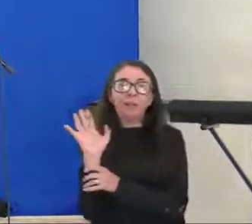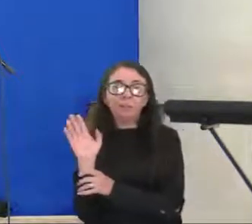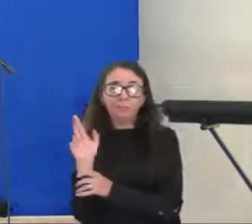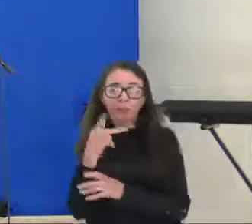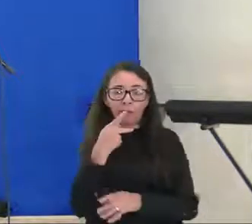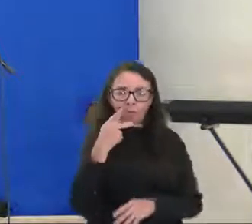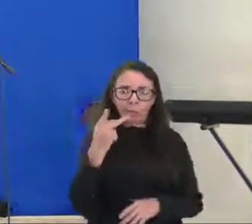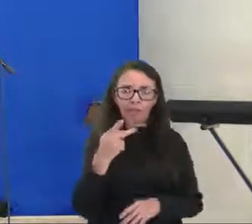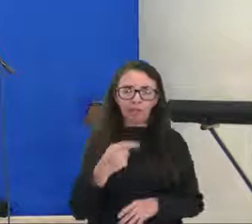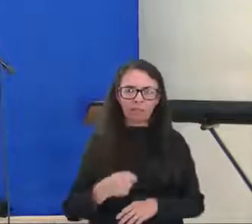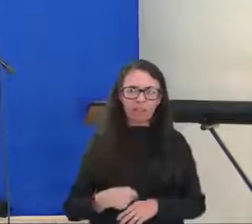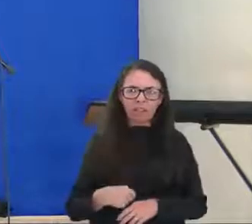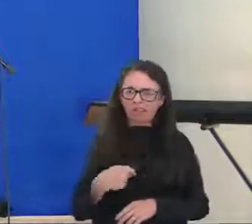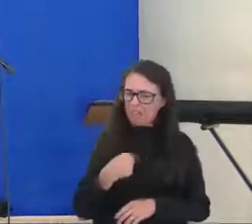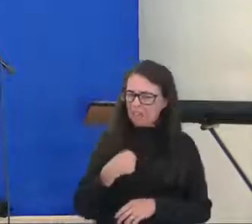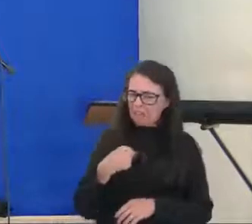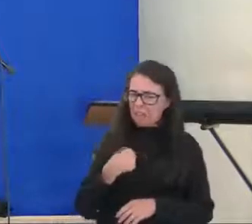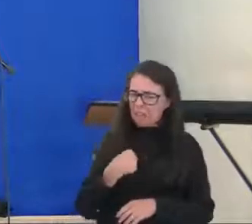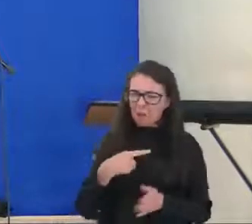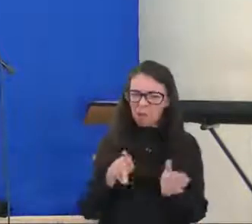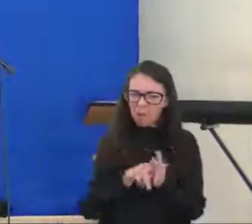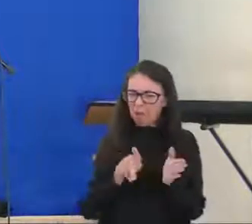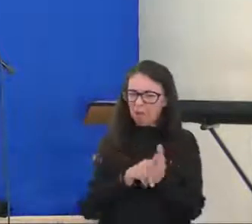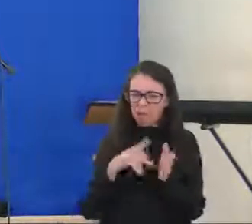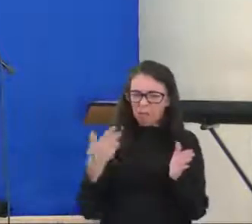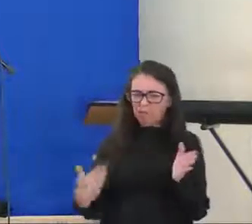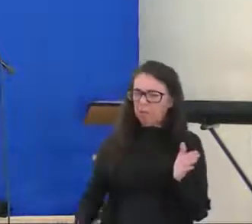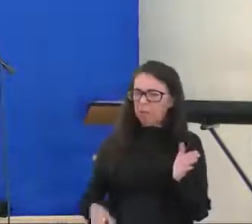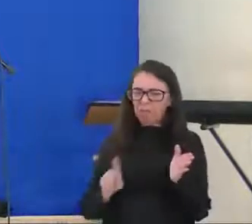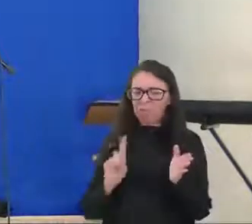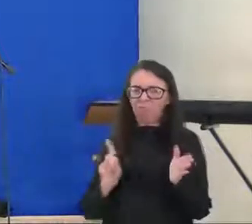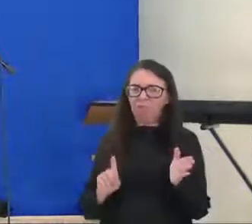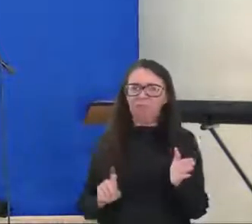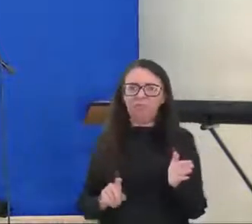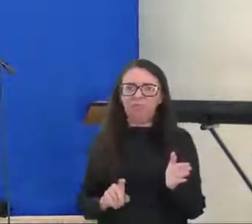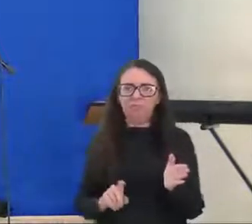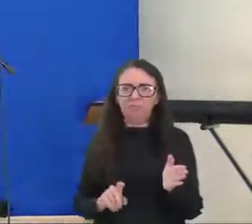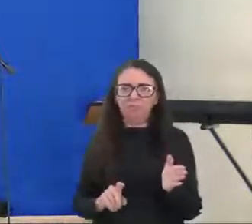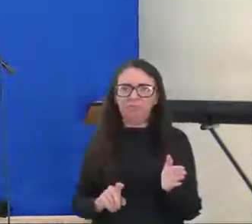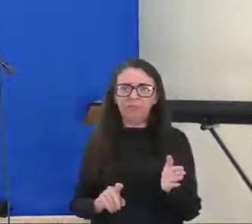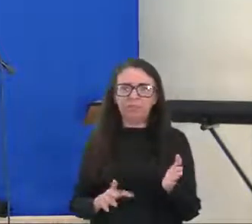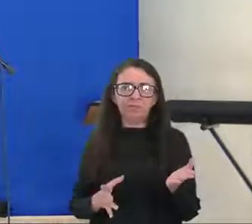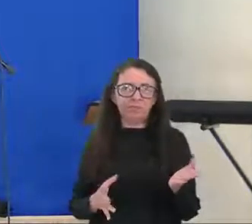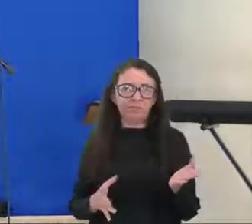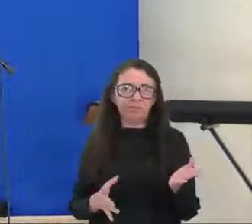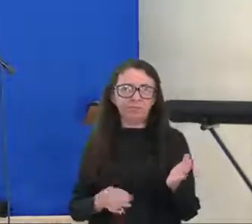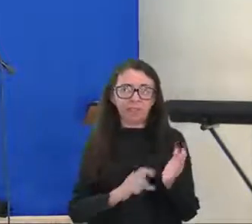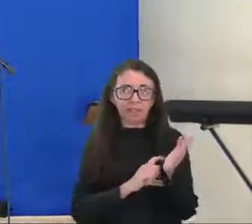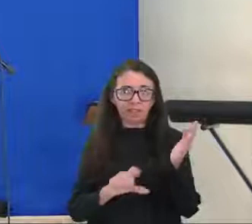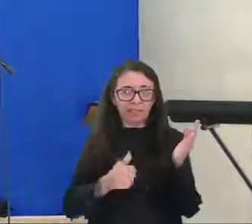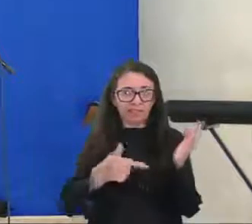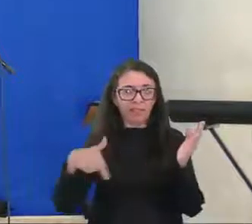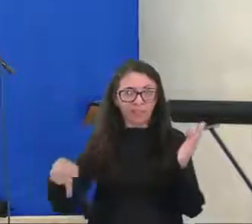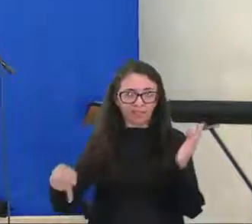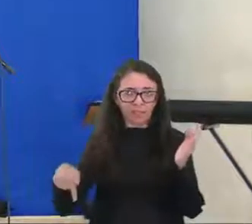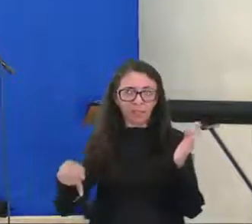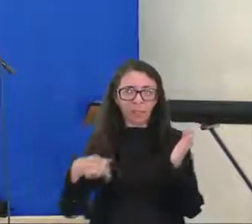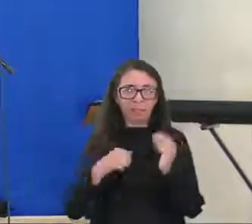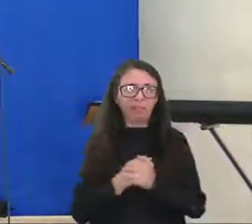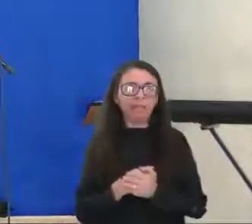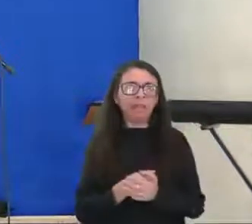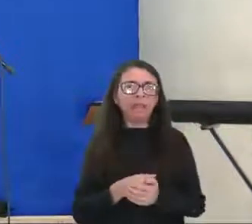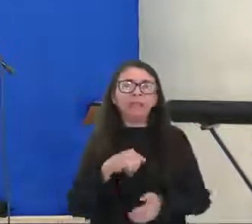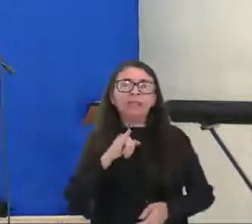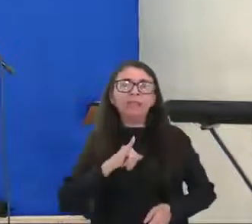sou do corpo, nem por isso deixa de eu ser. E o 17. Se todo